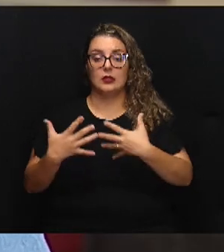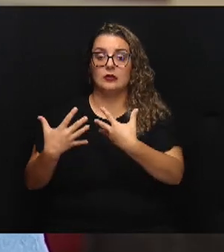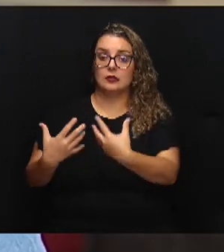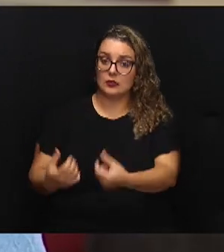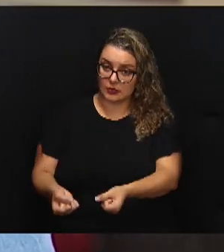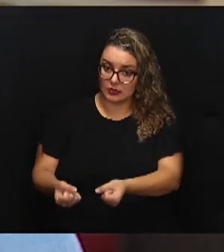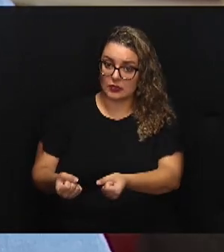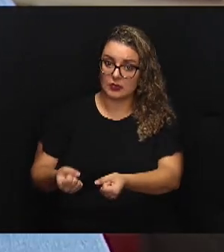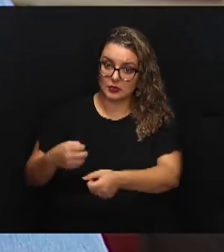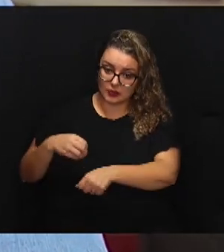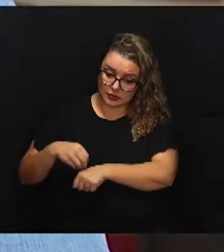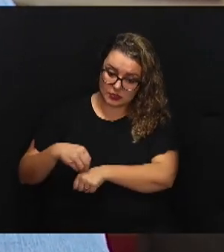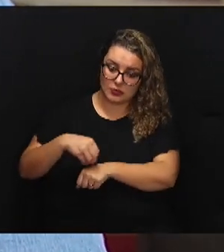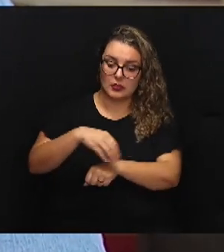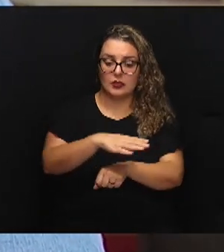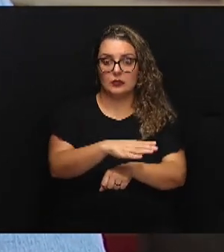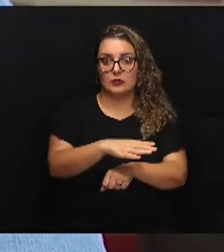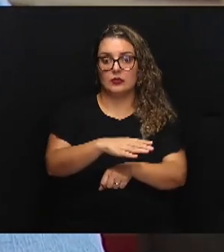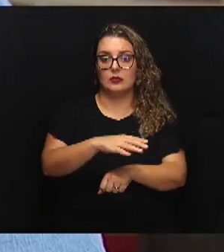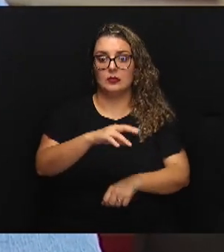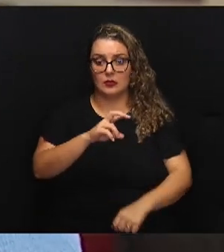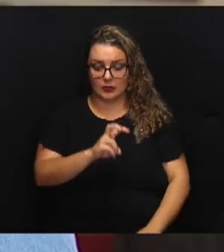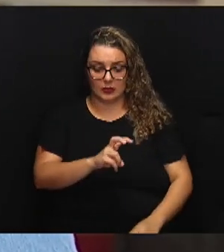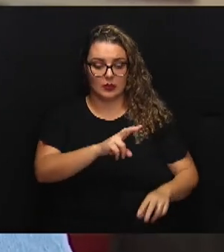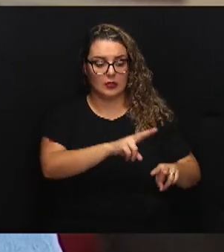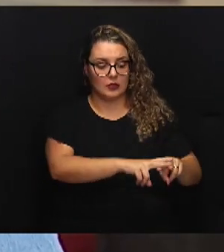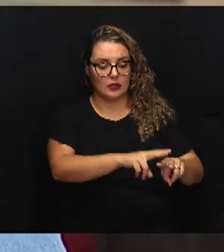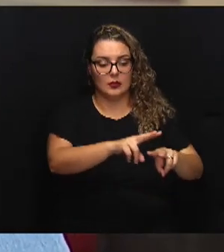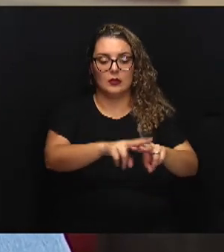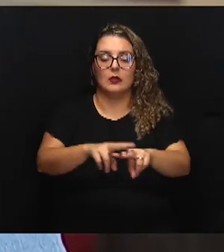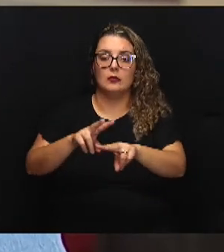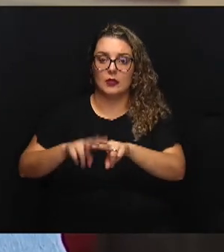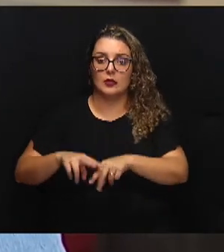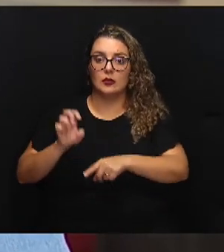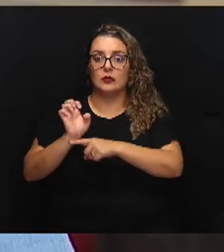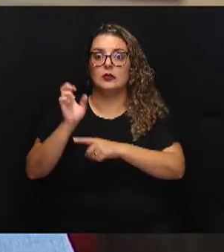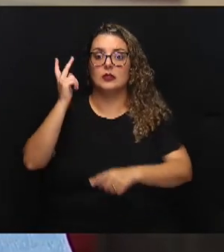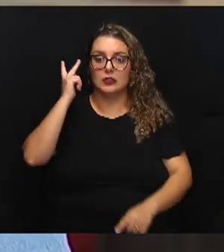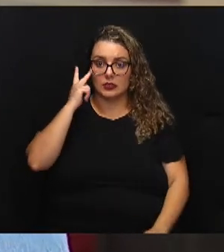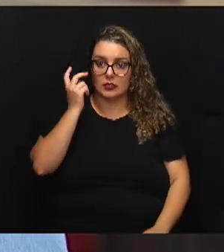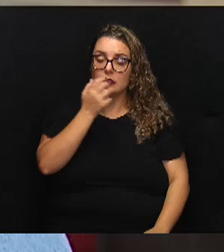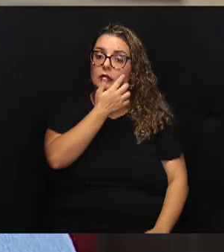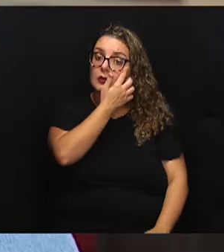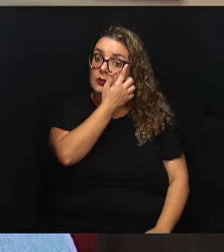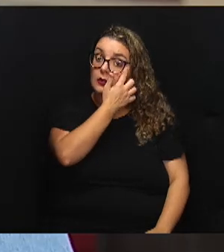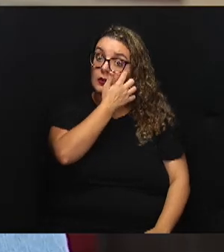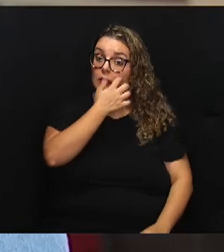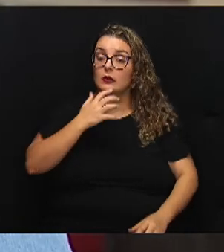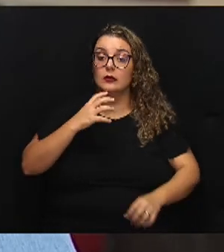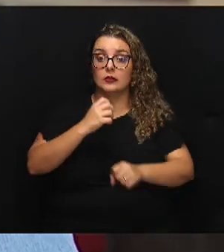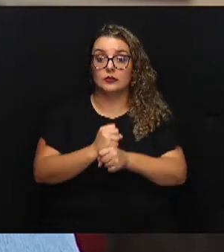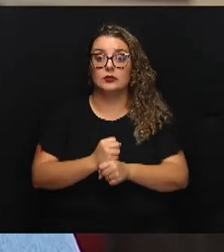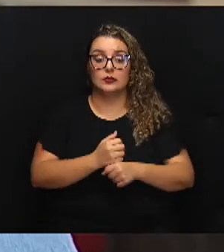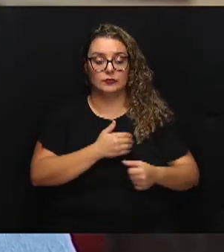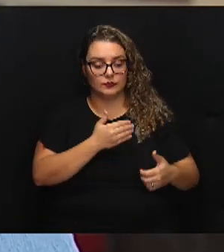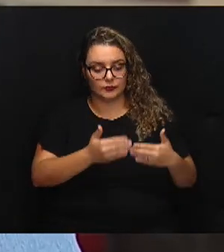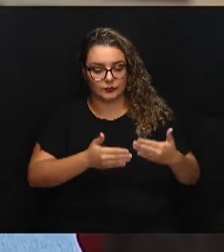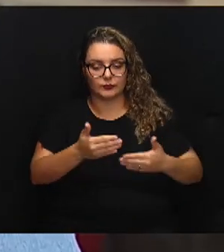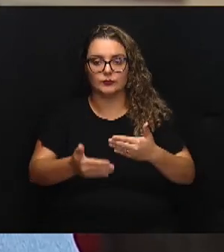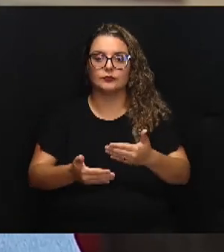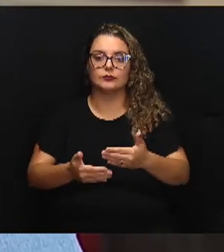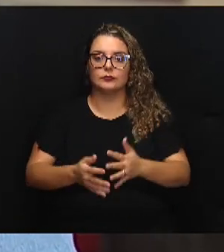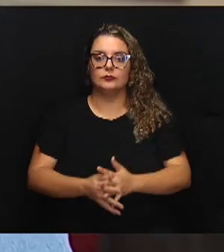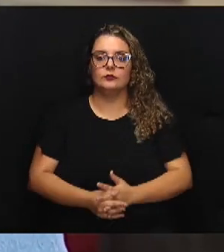serão destinadas a 5 penitenciárias dentro do estado de São Paulo. Toda a parte do processo